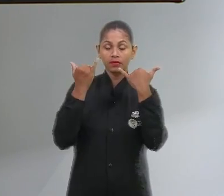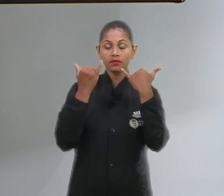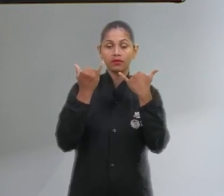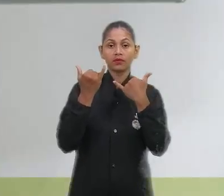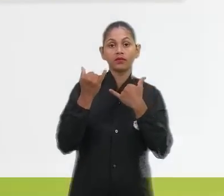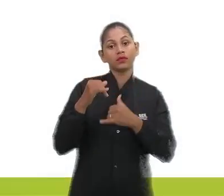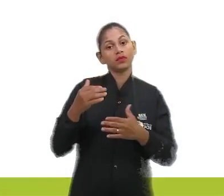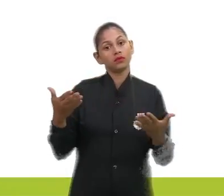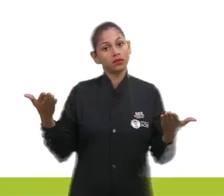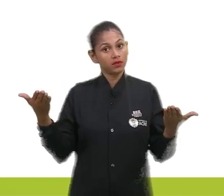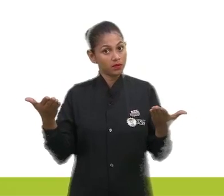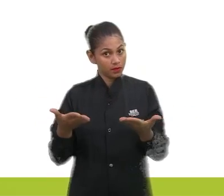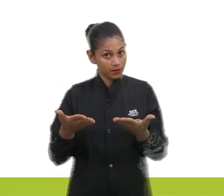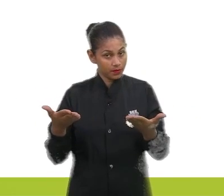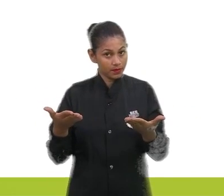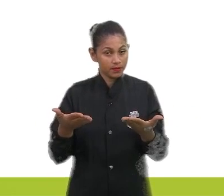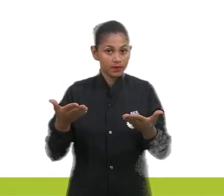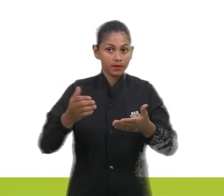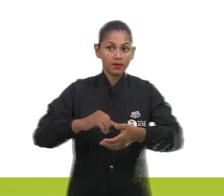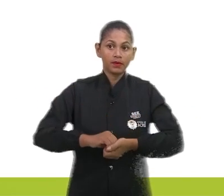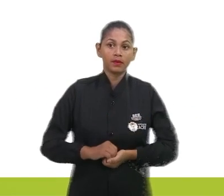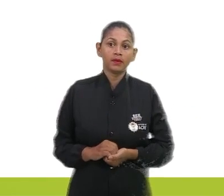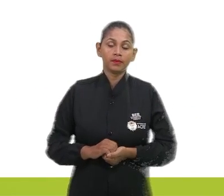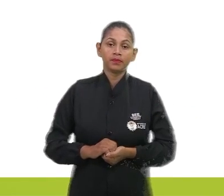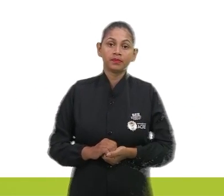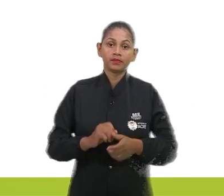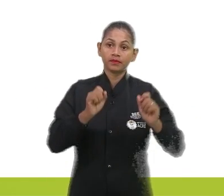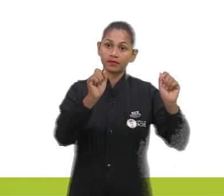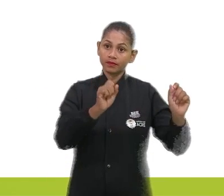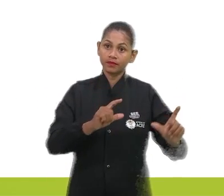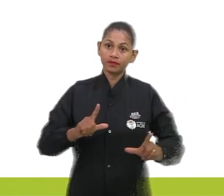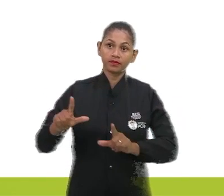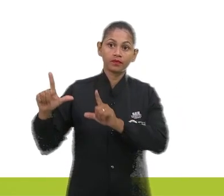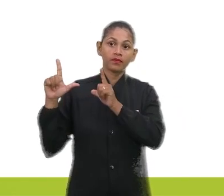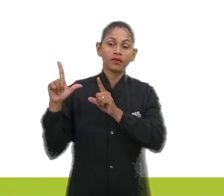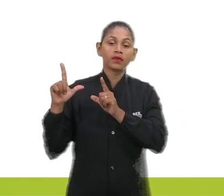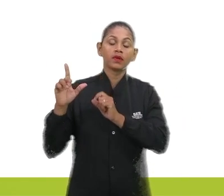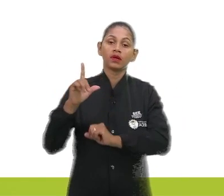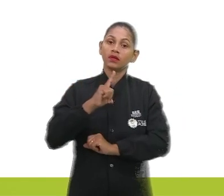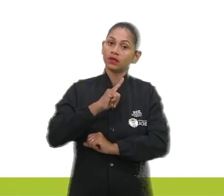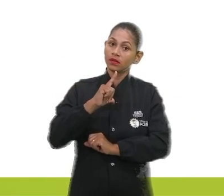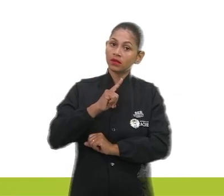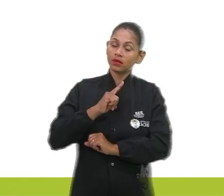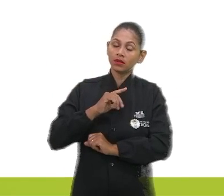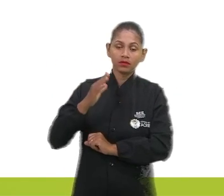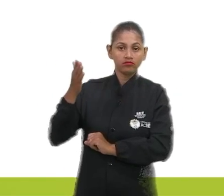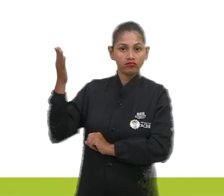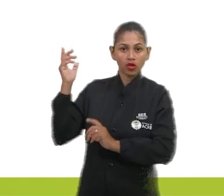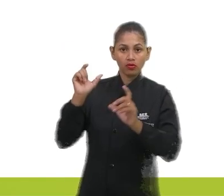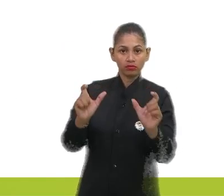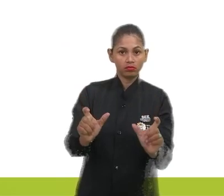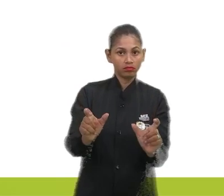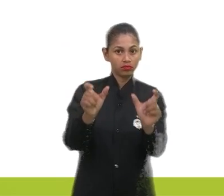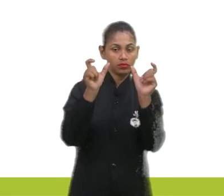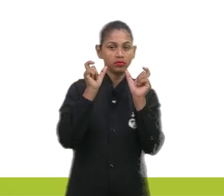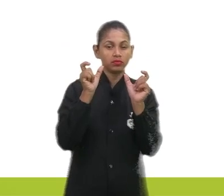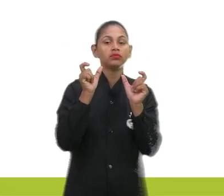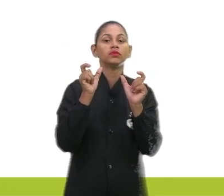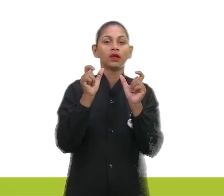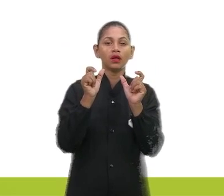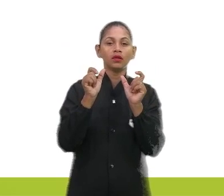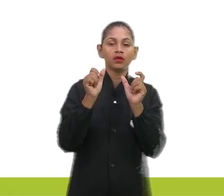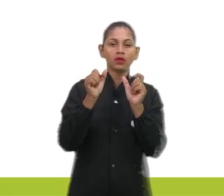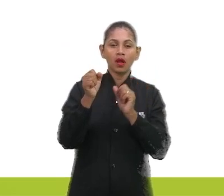nossos dias atuais. Então, visualizem em tela. Eu tenho aí o destaque de uma